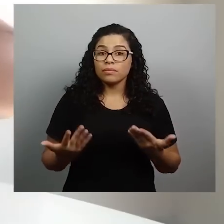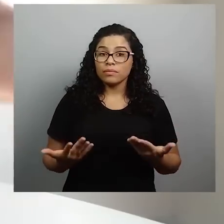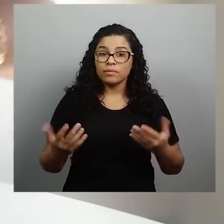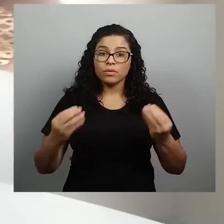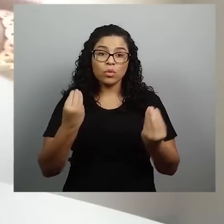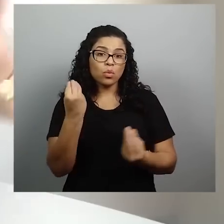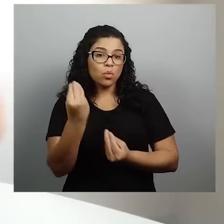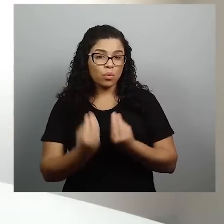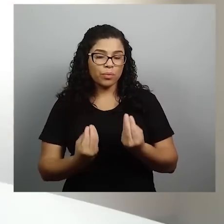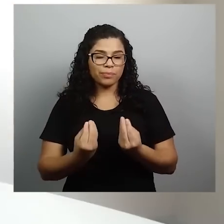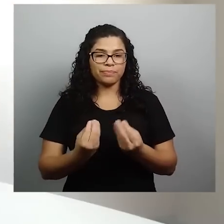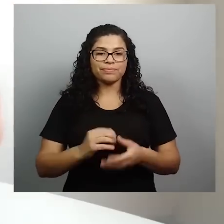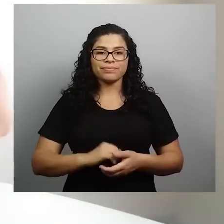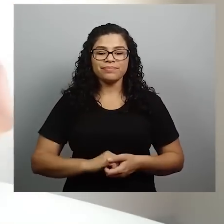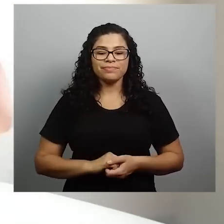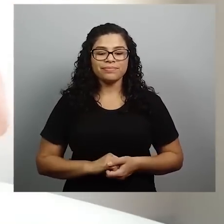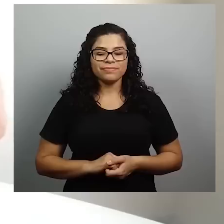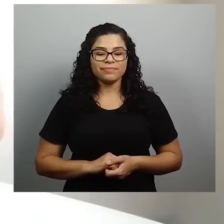E então,